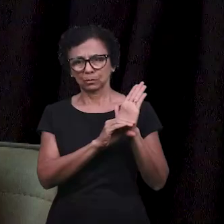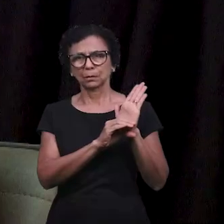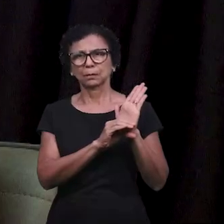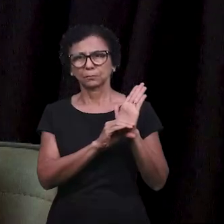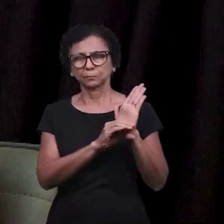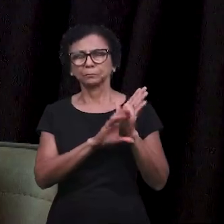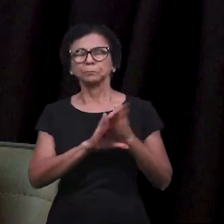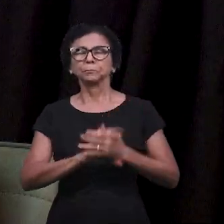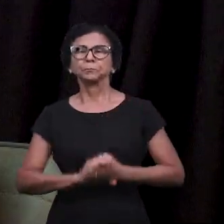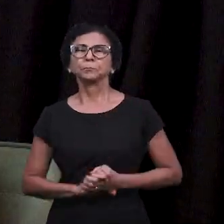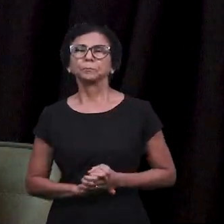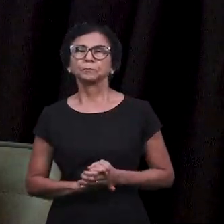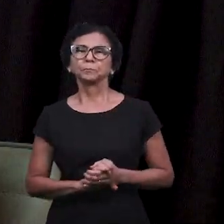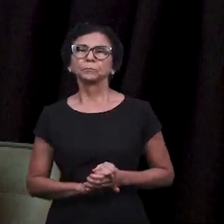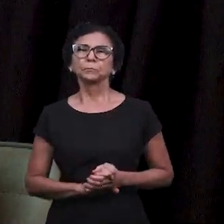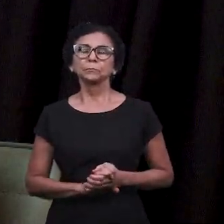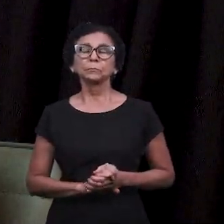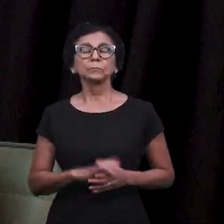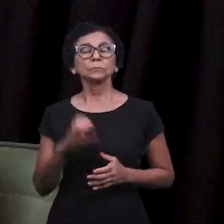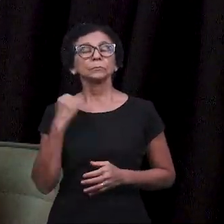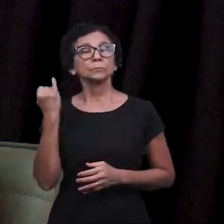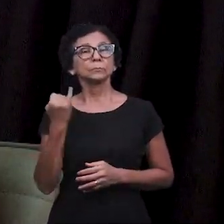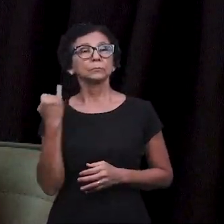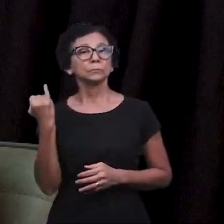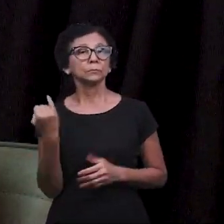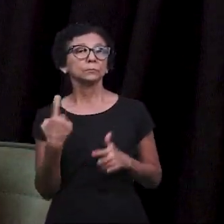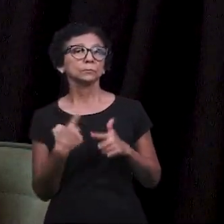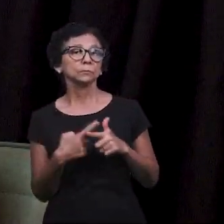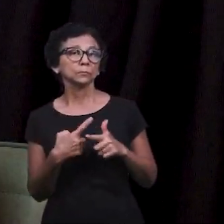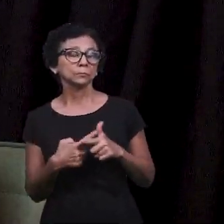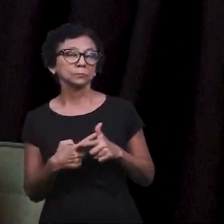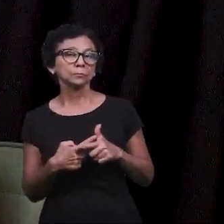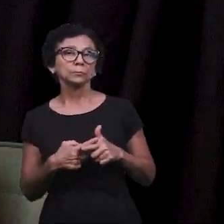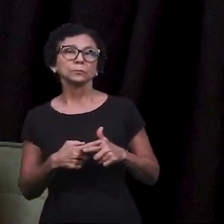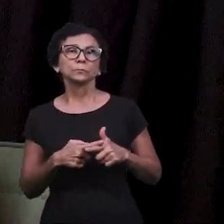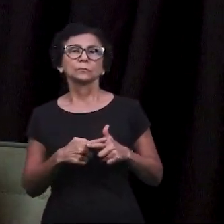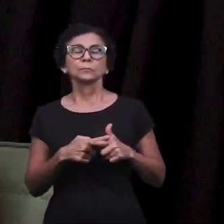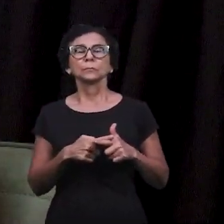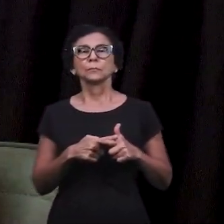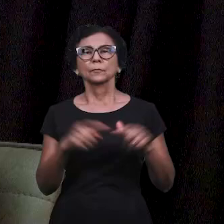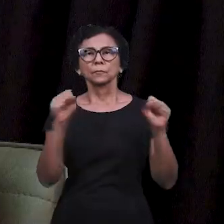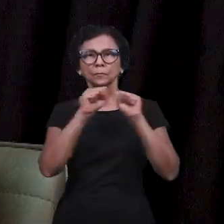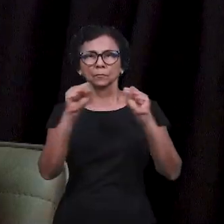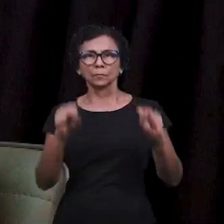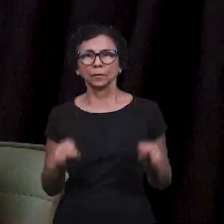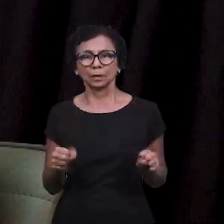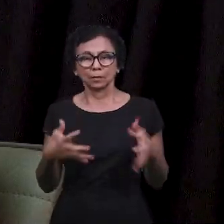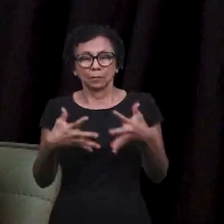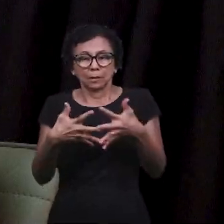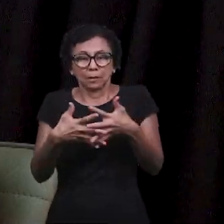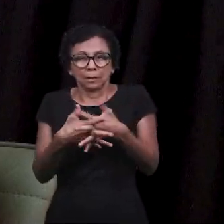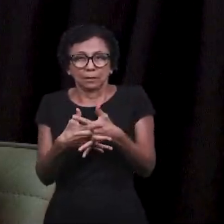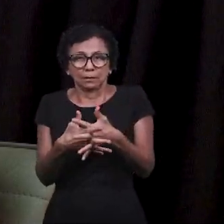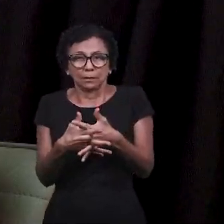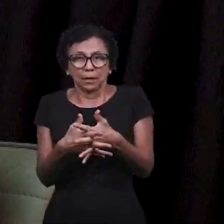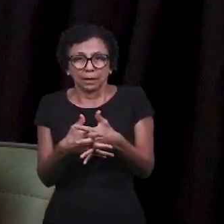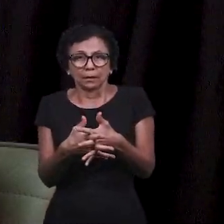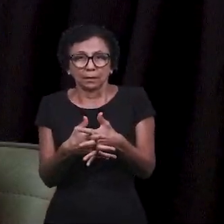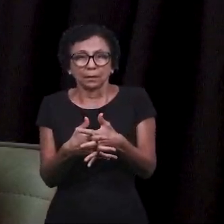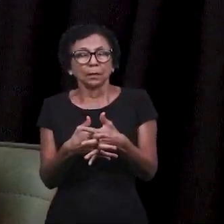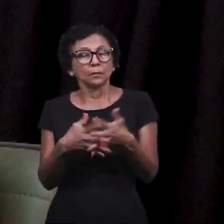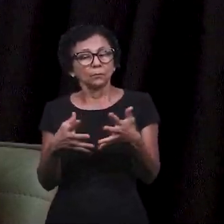legislativo. Ele é extremamente importante porque ele permite que a gente tenha um processo de prevenção e mitigação dessas